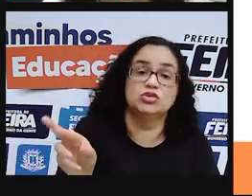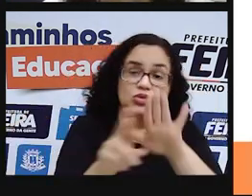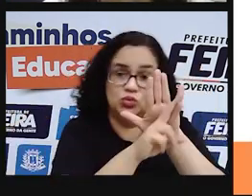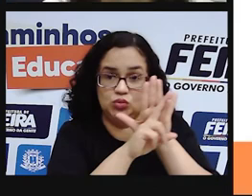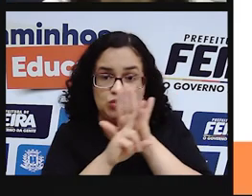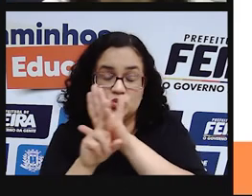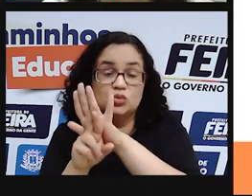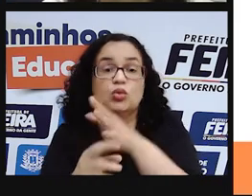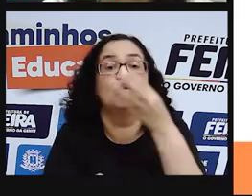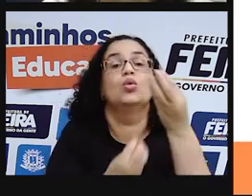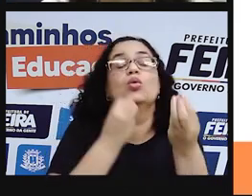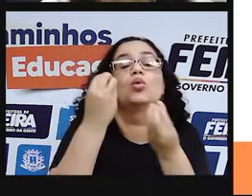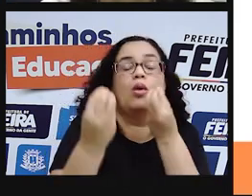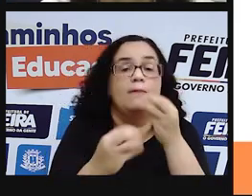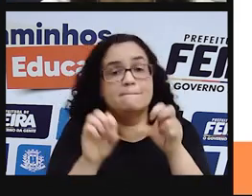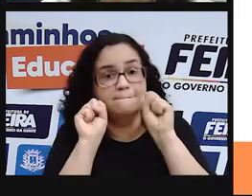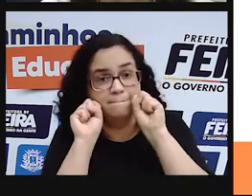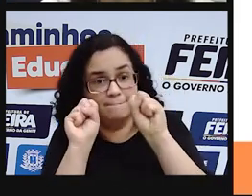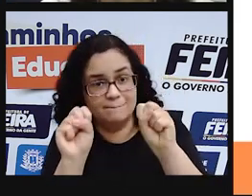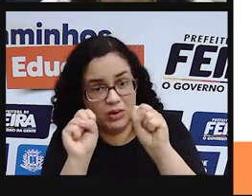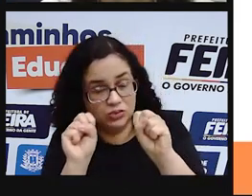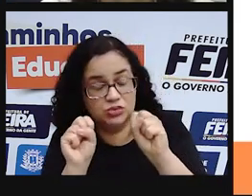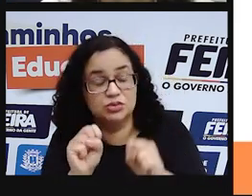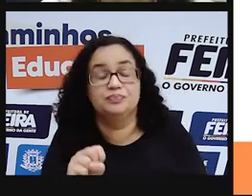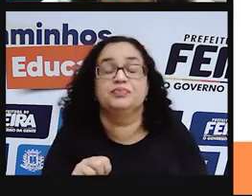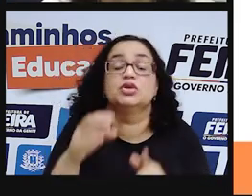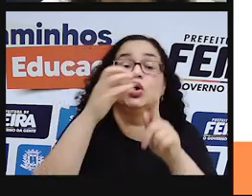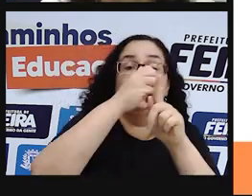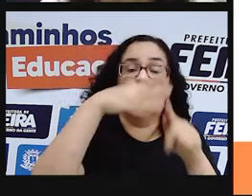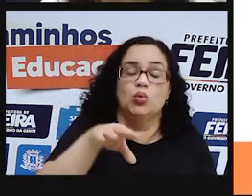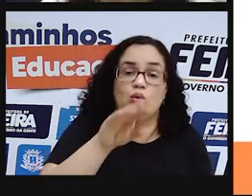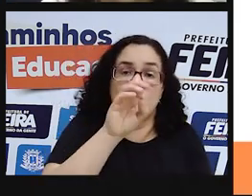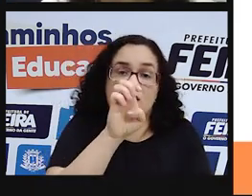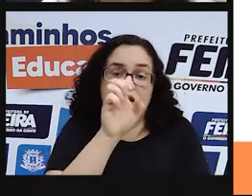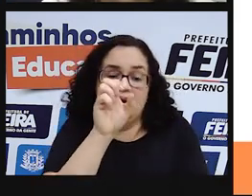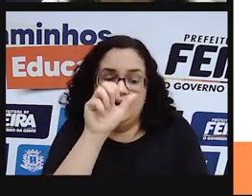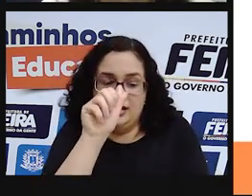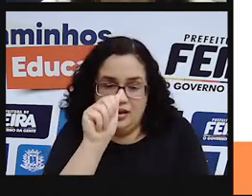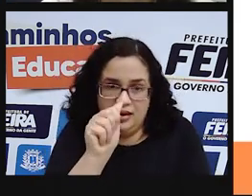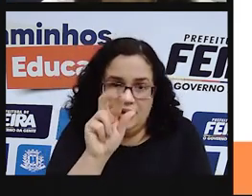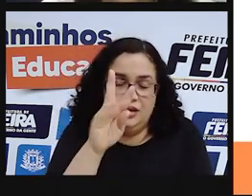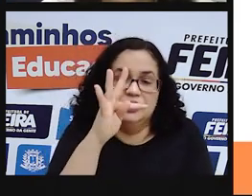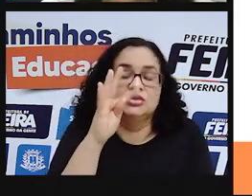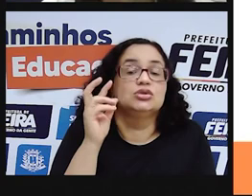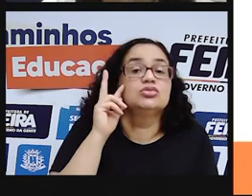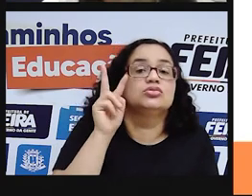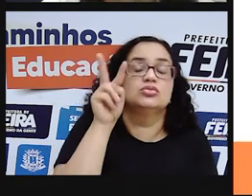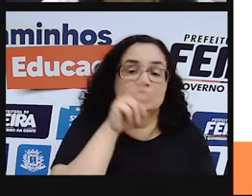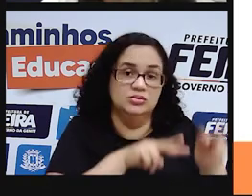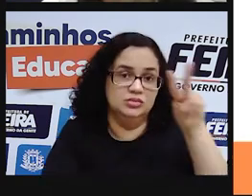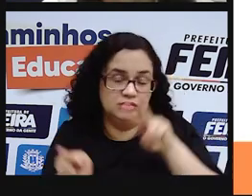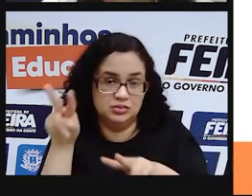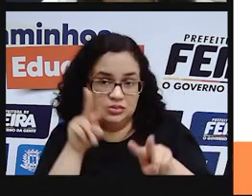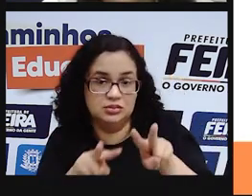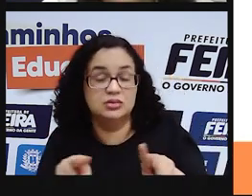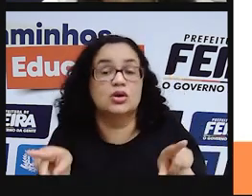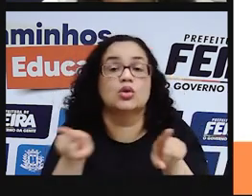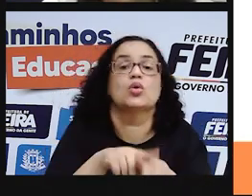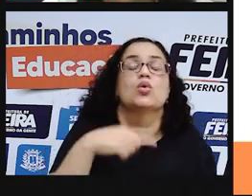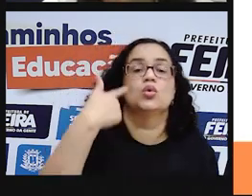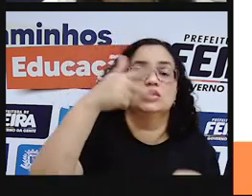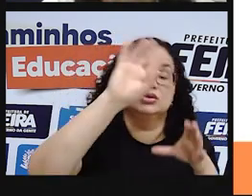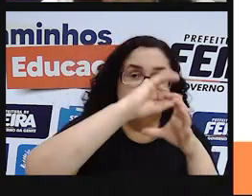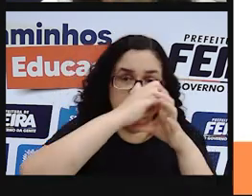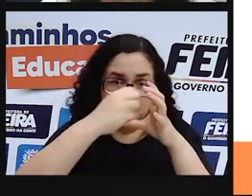mostrar como é que a gente pode entrar no Google este visualizar não só as Lagoas mas visualizar outras